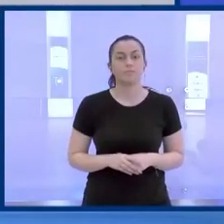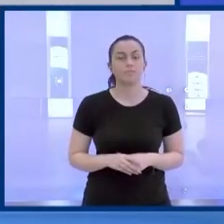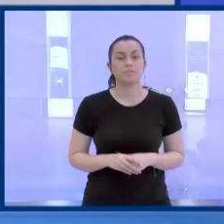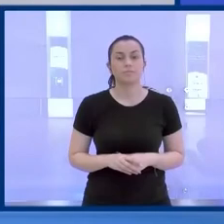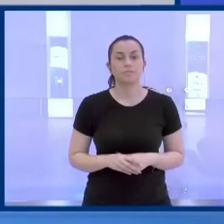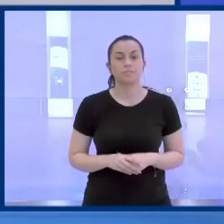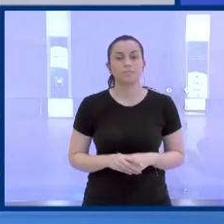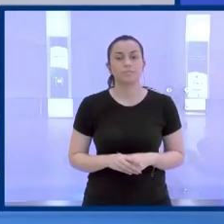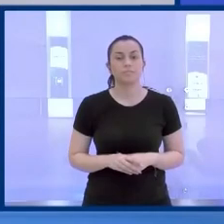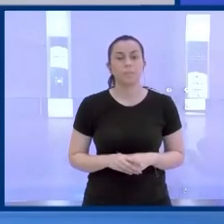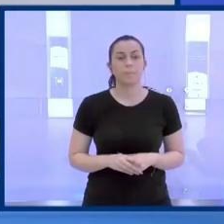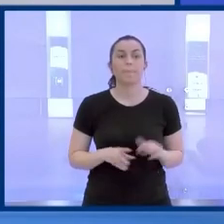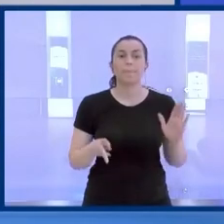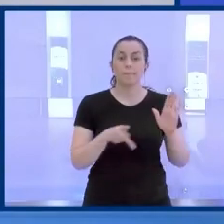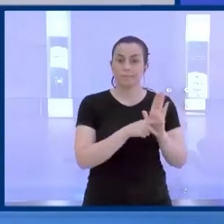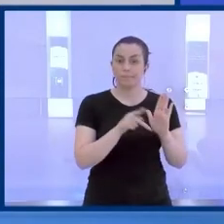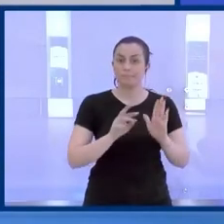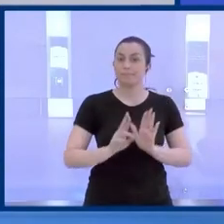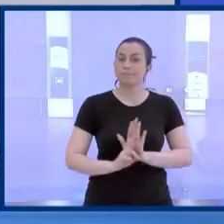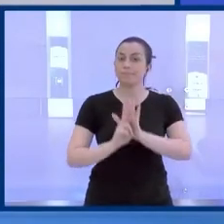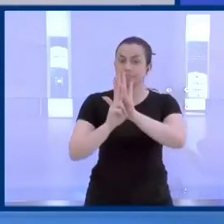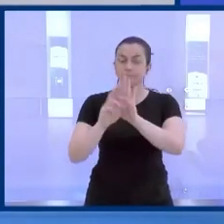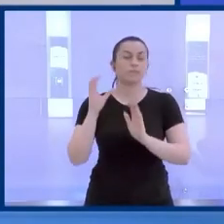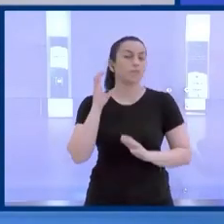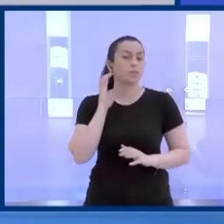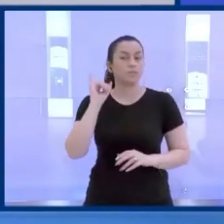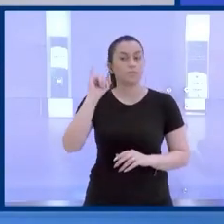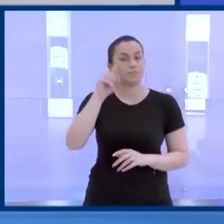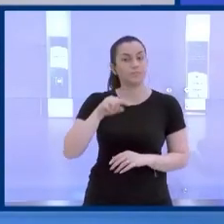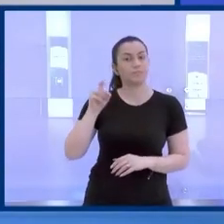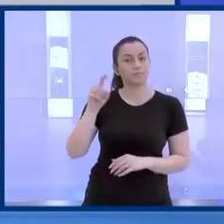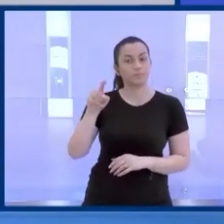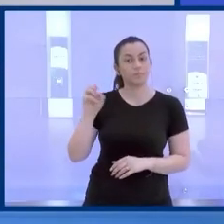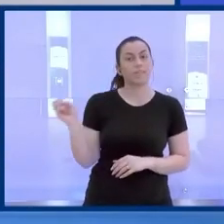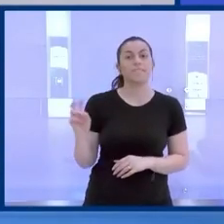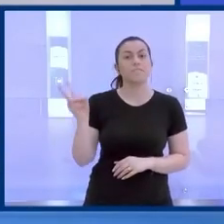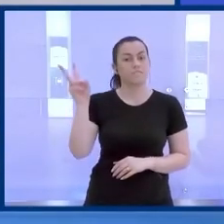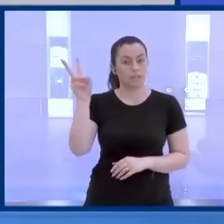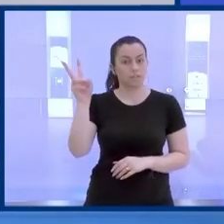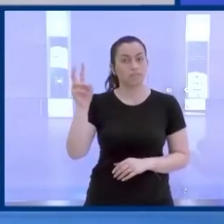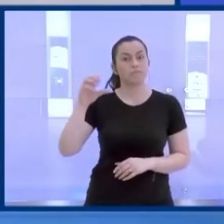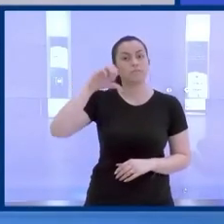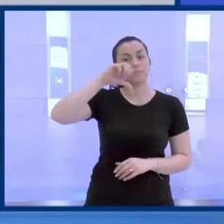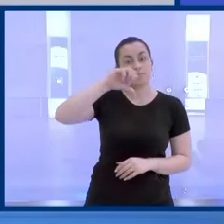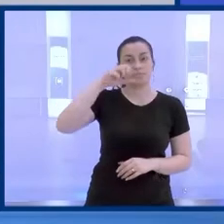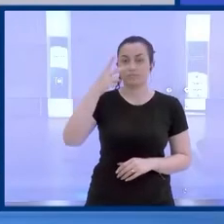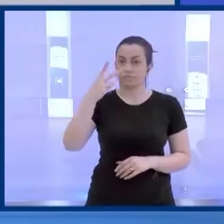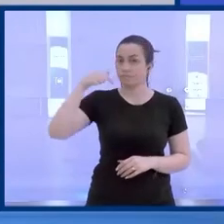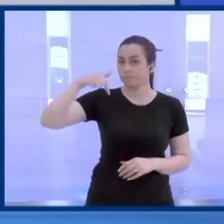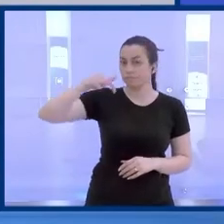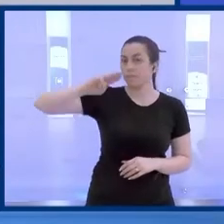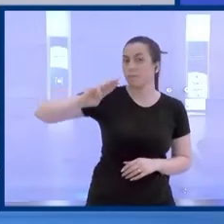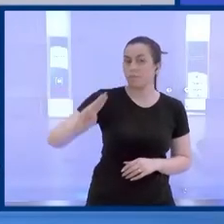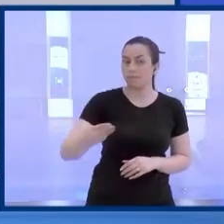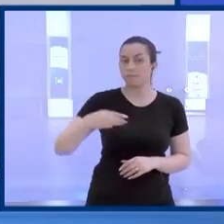A proponente Compass, aqui representada pela corretora Itaú, ofertou o valor econômico de